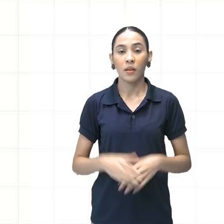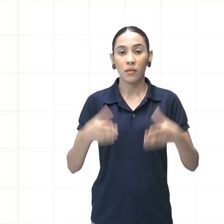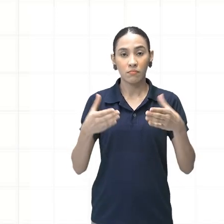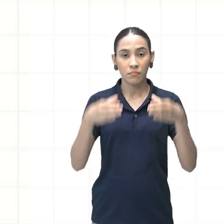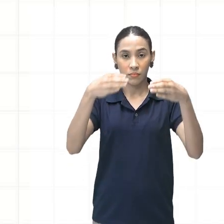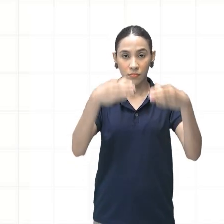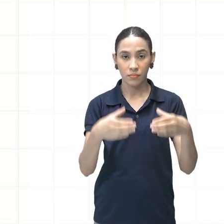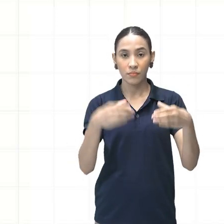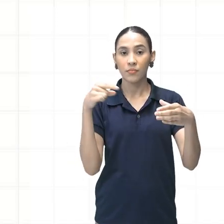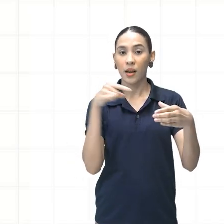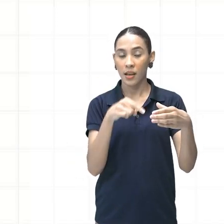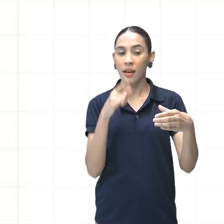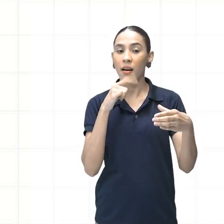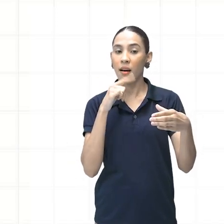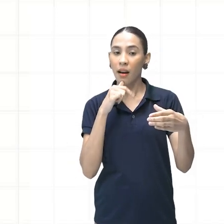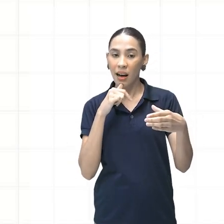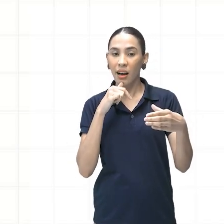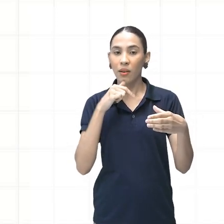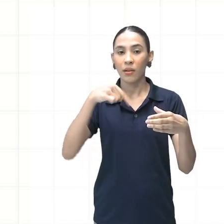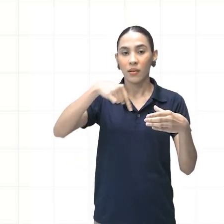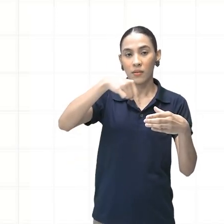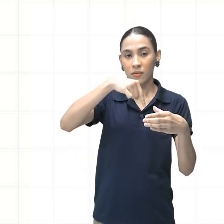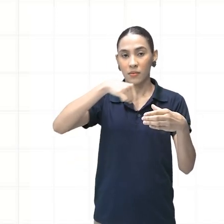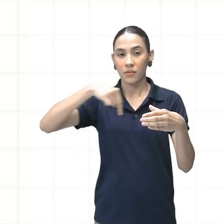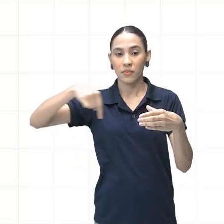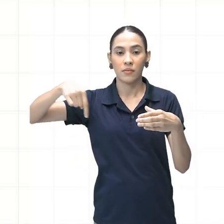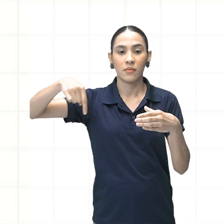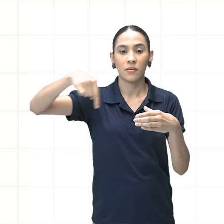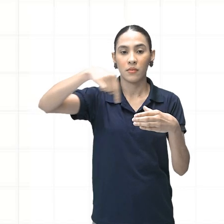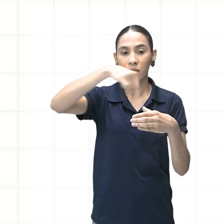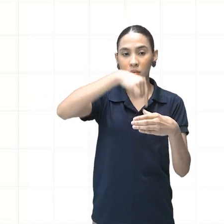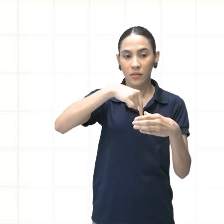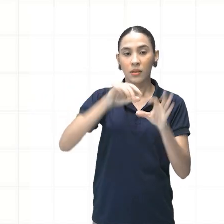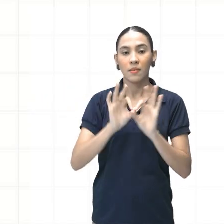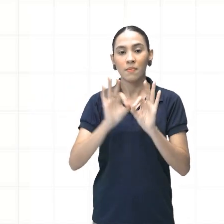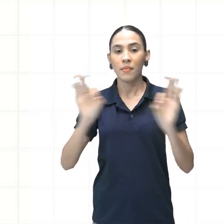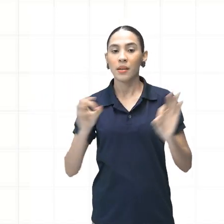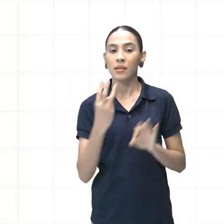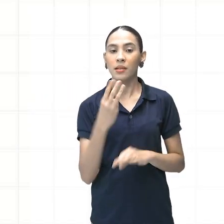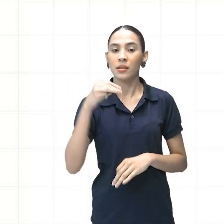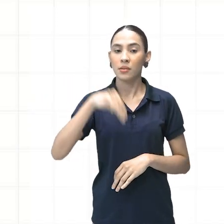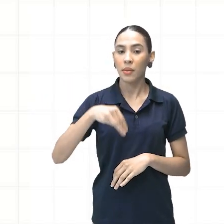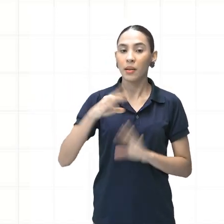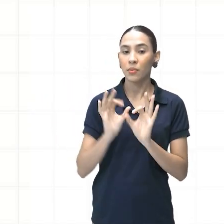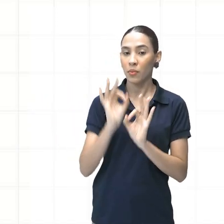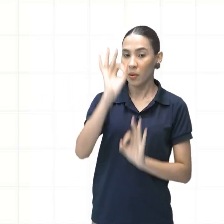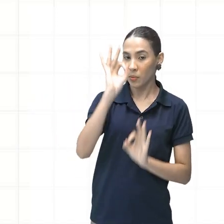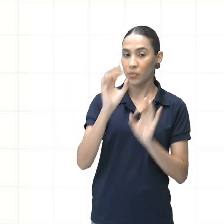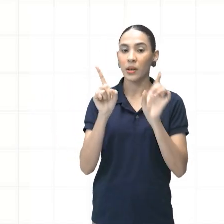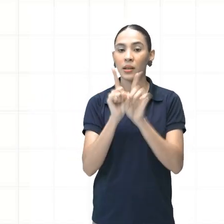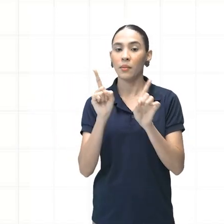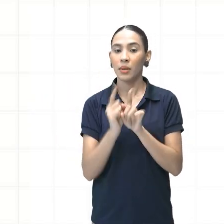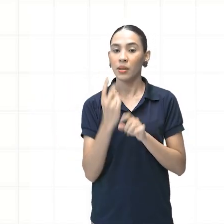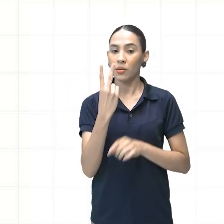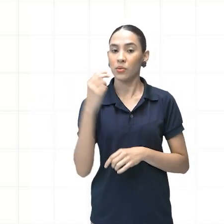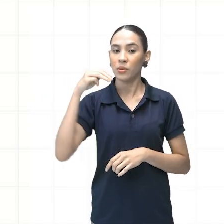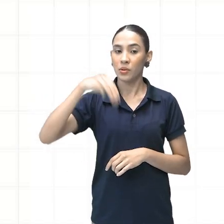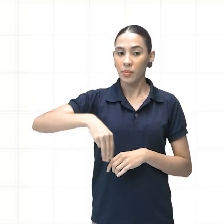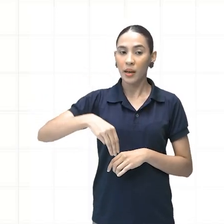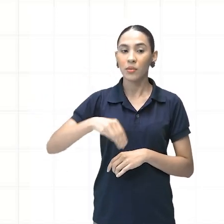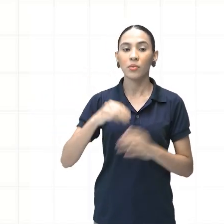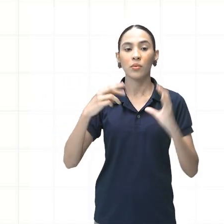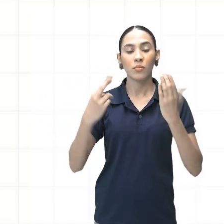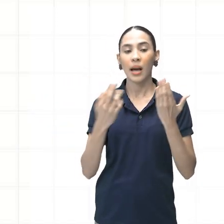caixa d'água com a forma de um cilindro mede 3 metros de altura e 2 metros de